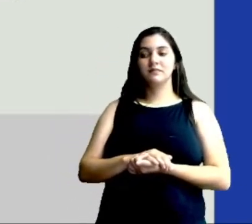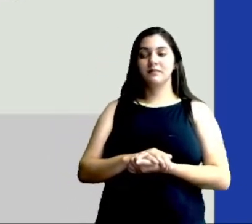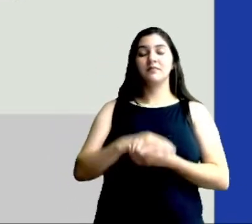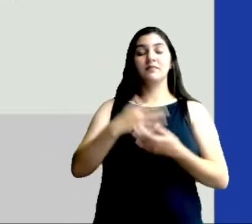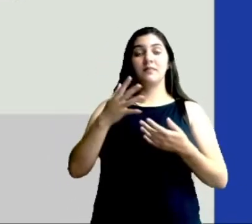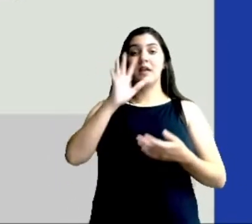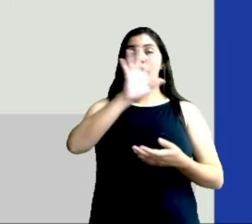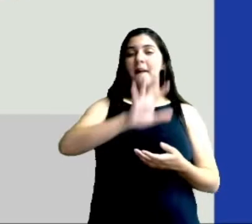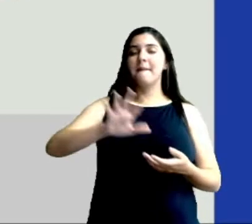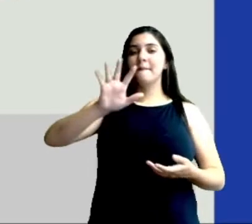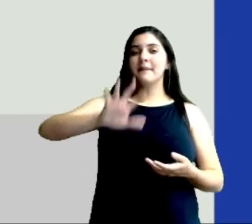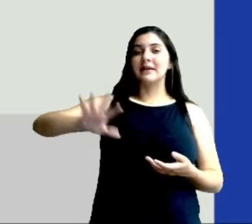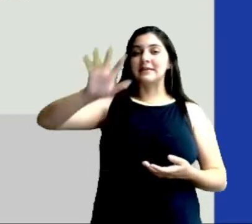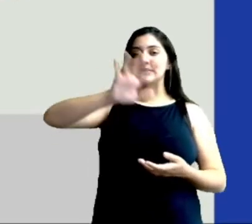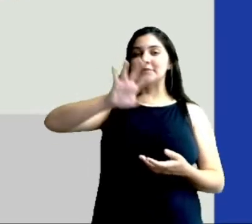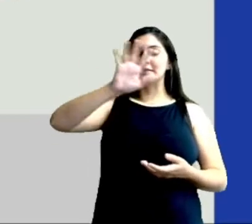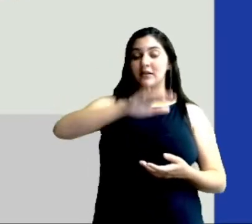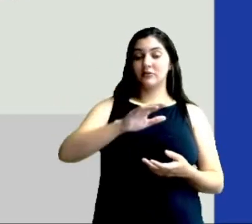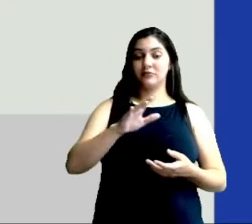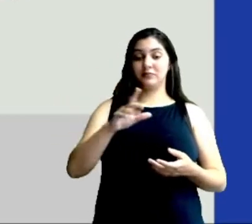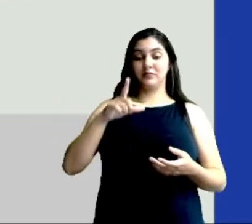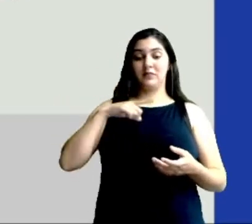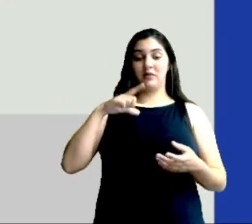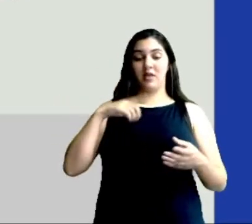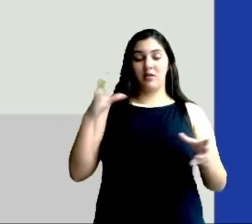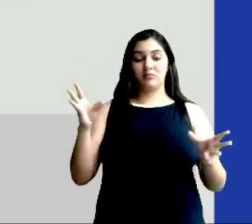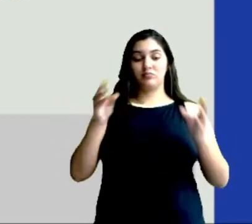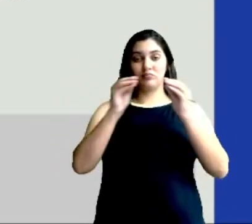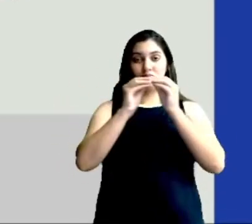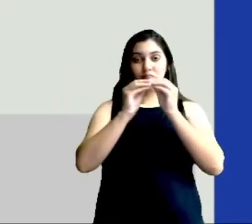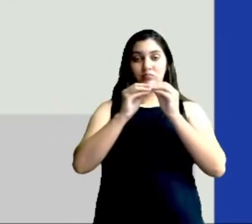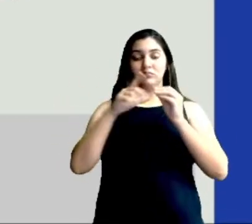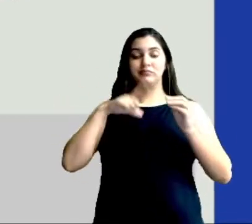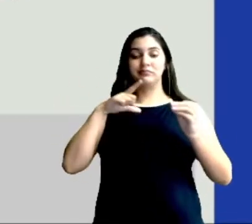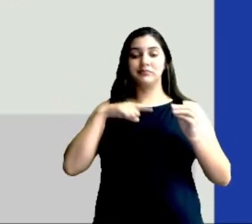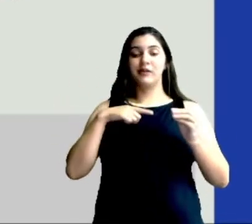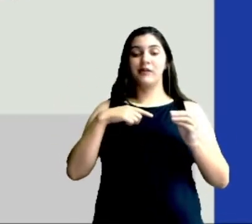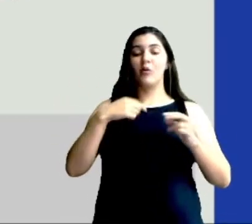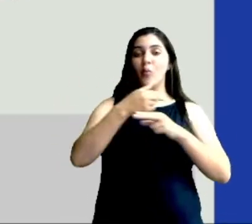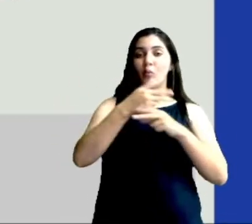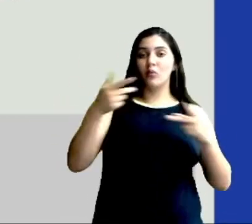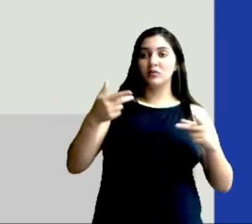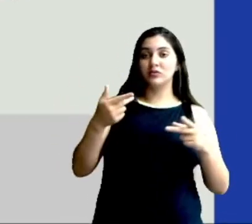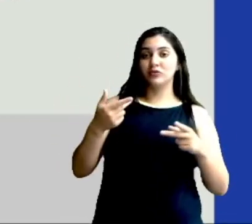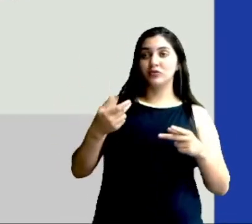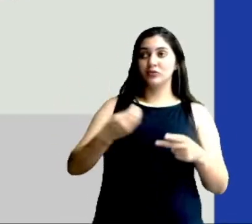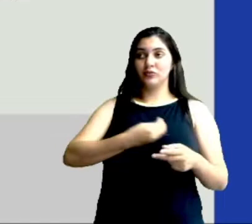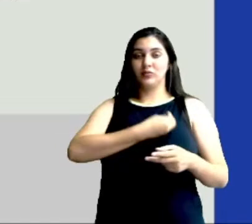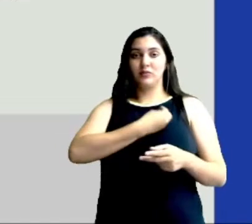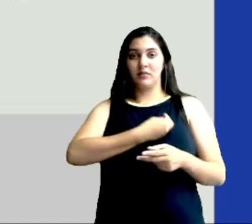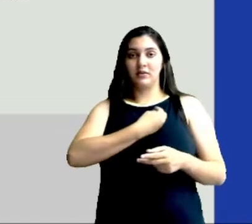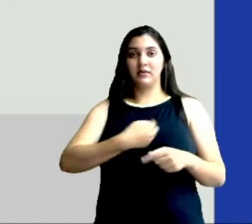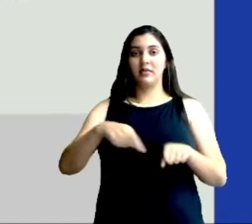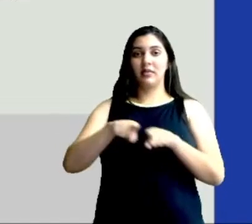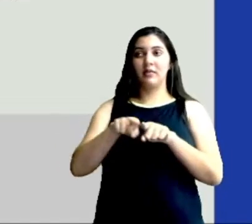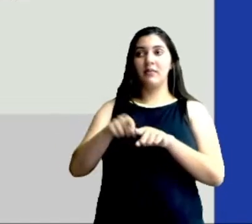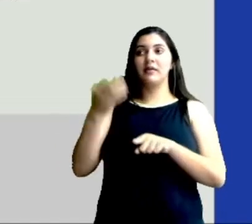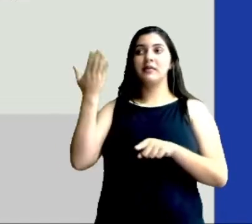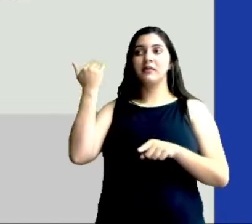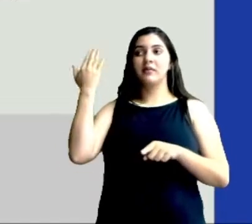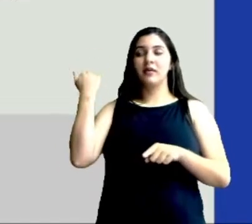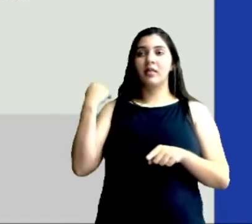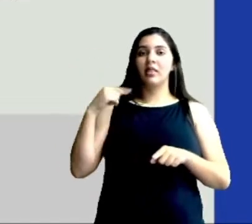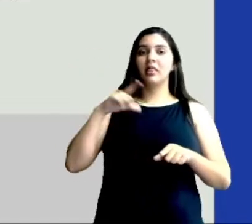A paisagem, que é composta por elementos do presente e do passado, é dotada